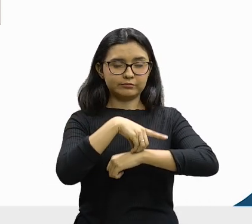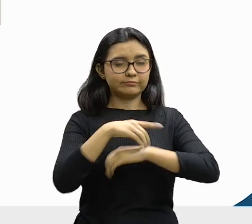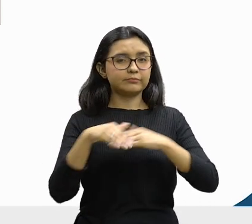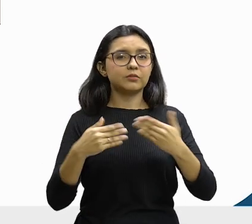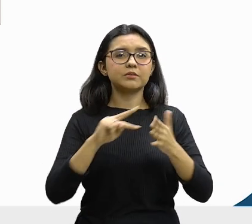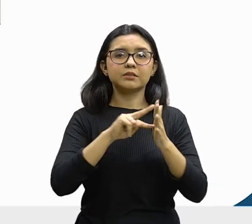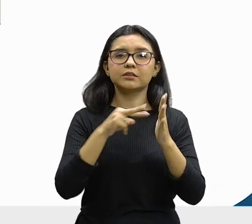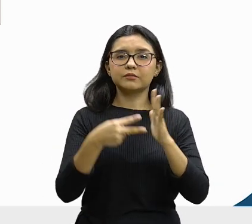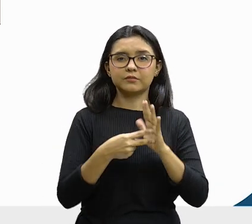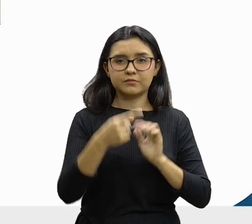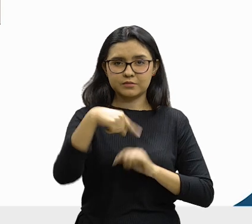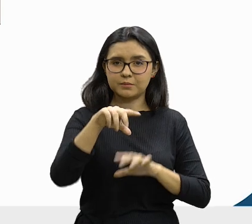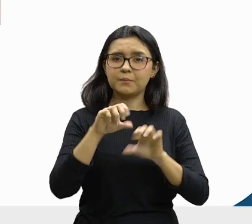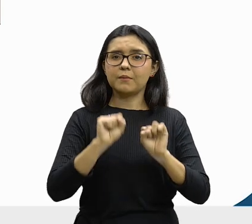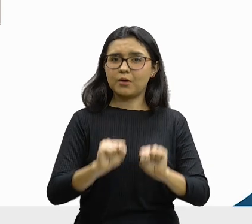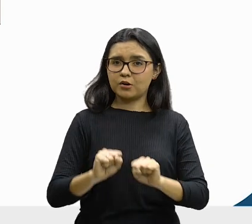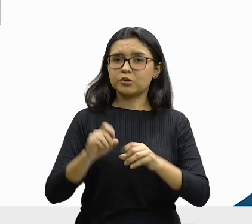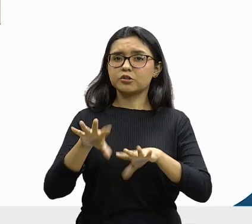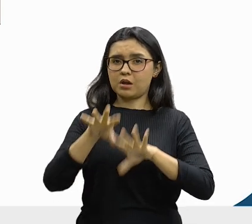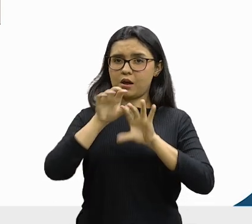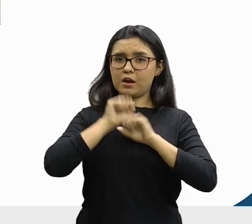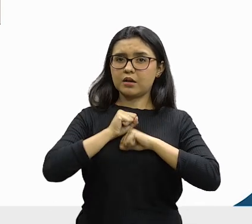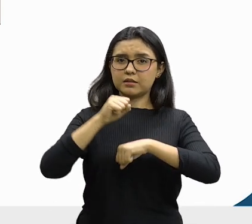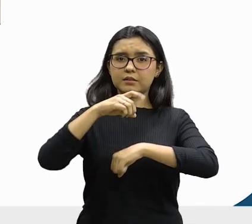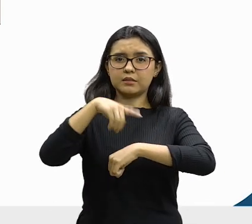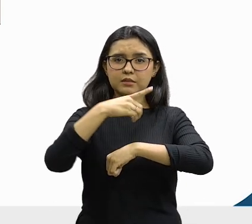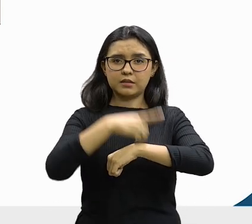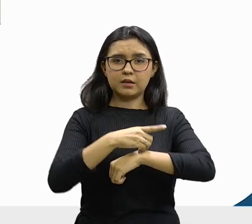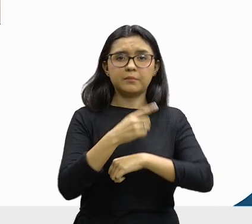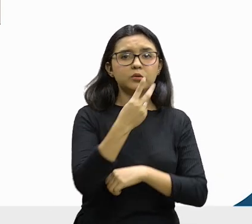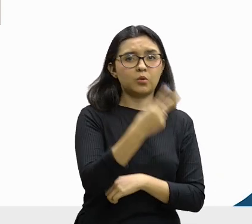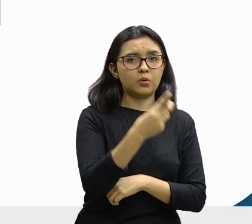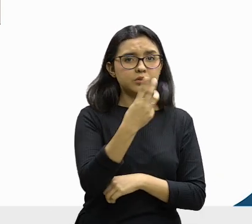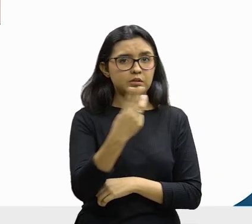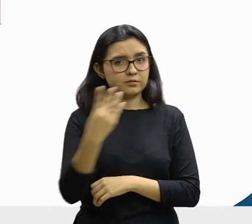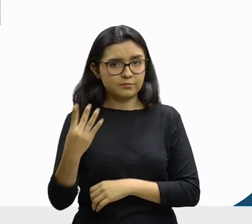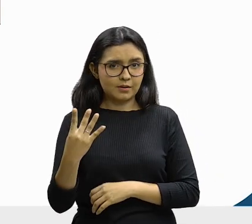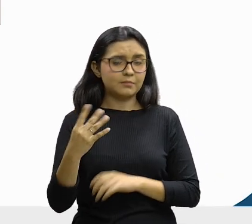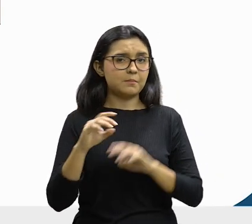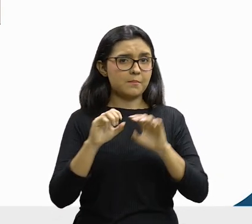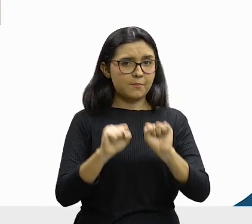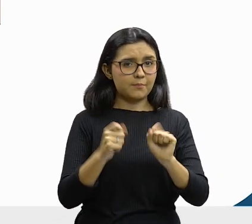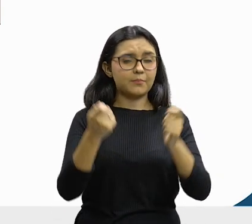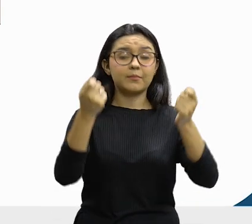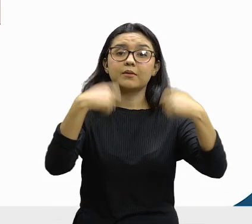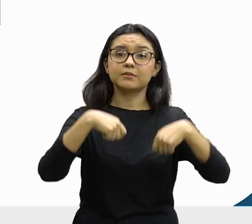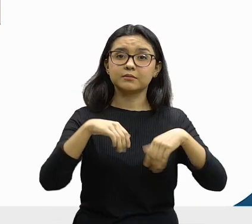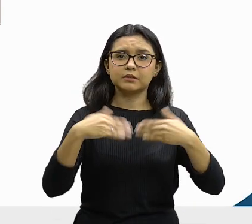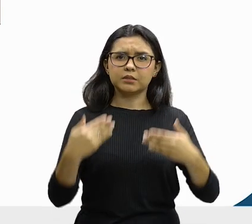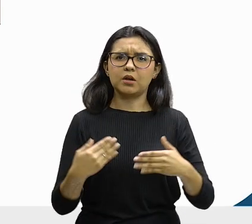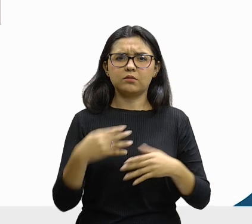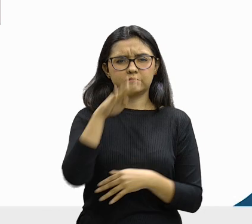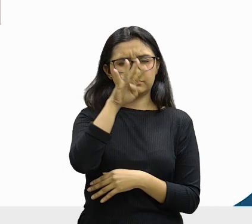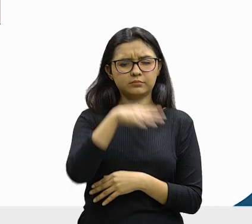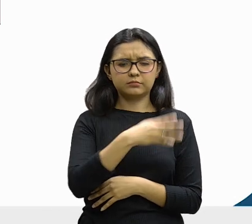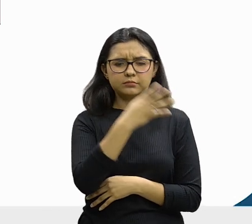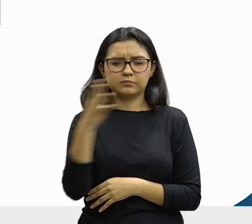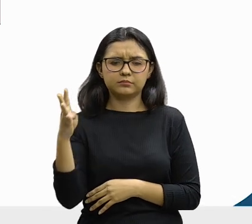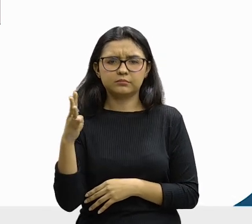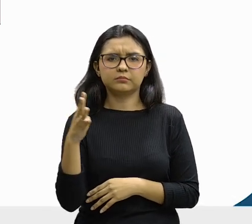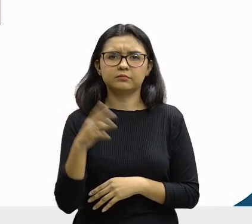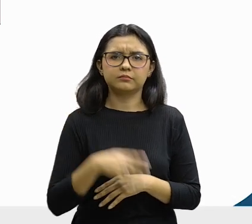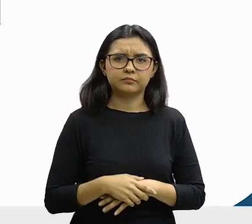significa que você também pode pegar a dengue tipo 2, tipo 3 ou tipo 4. Poxa, prof, então se eu completar a cartelinha e